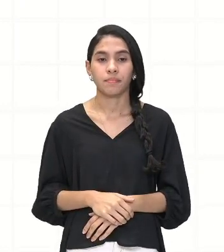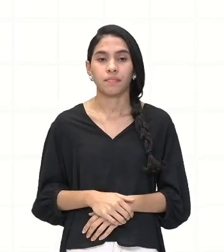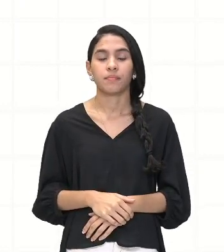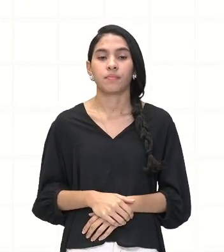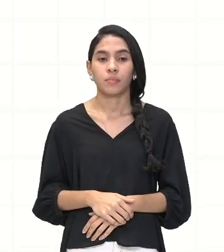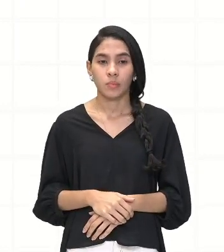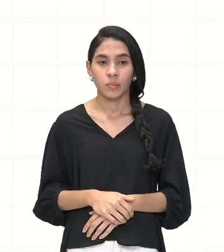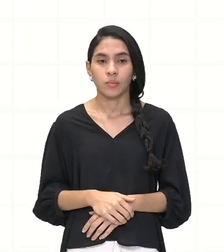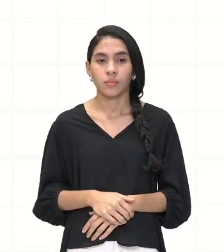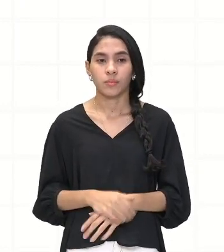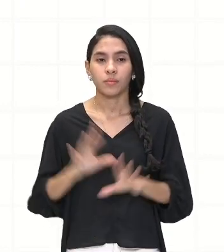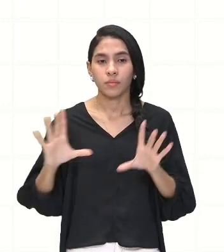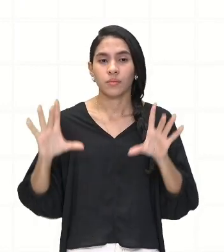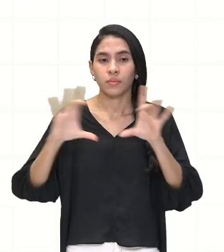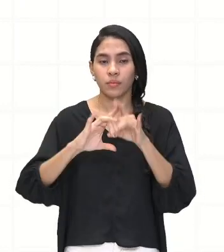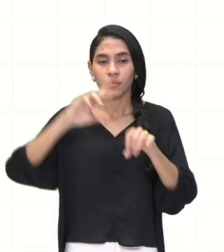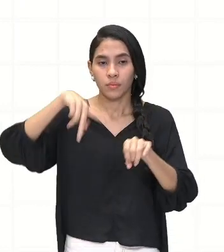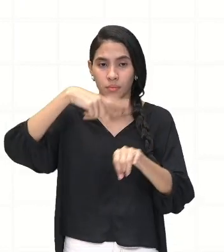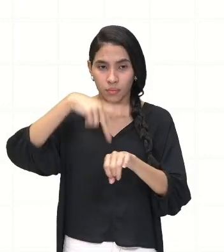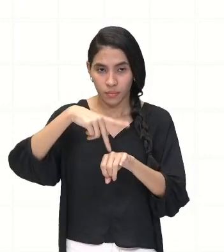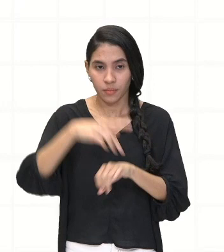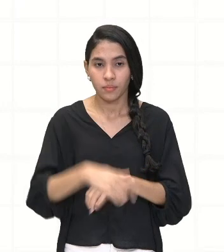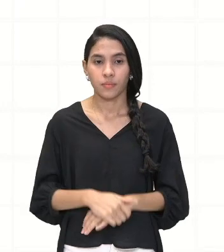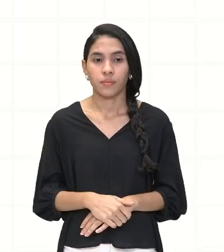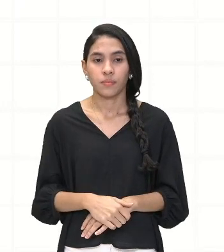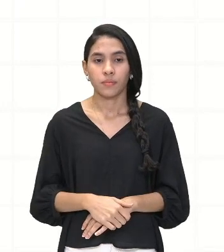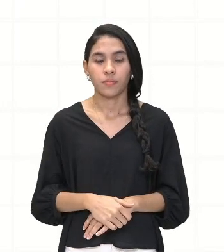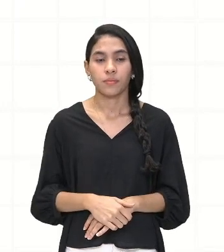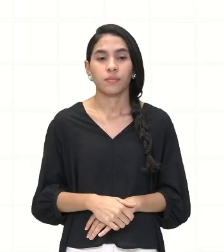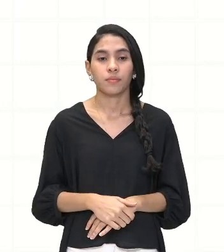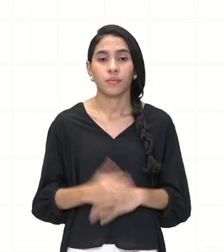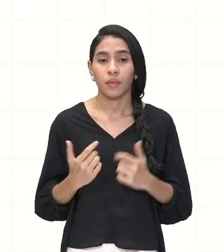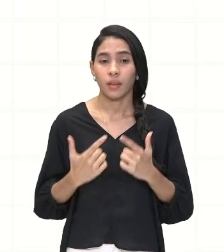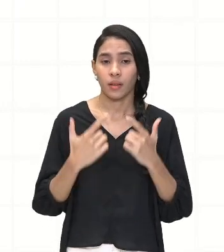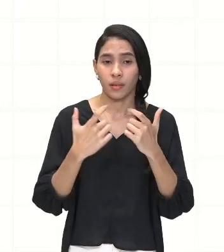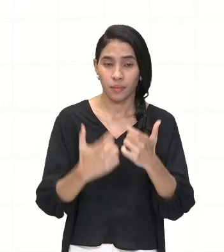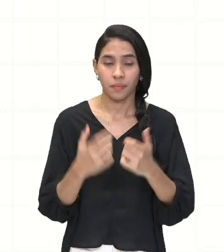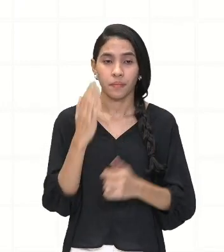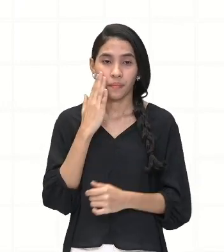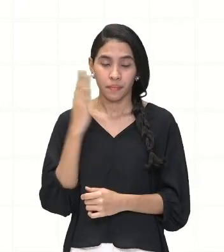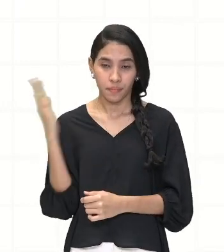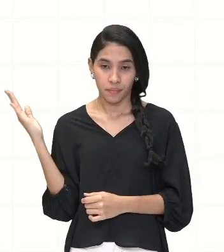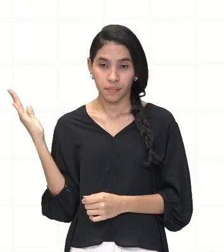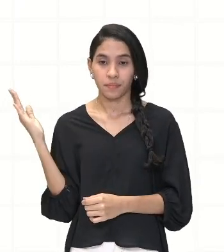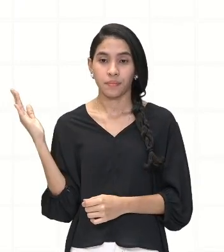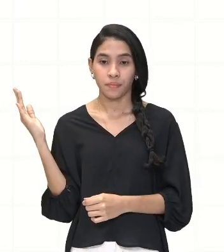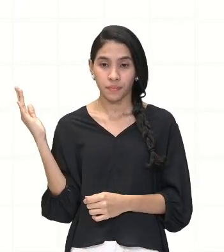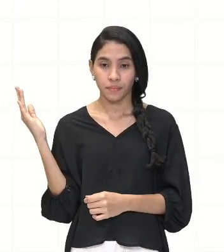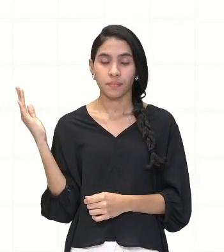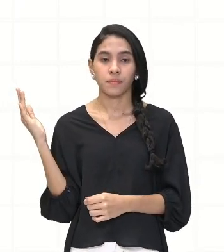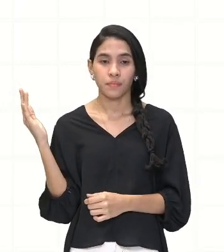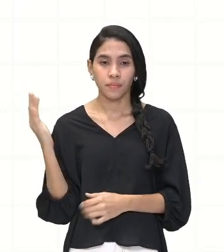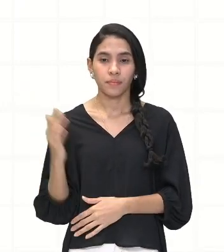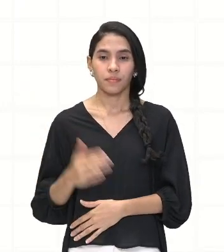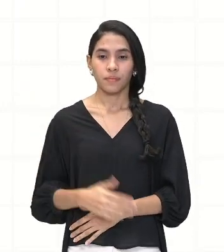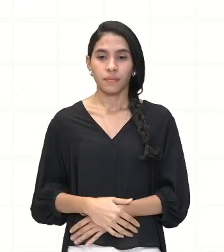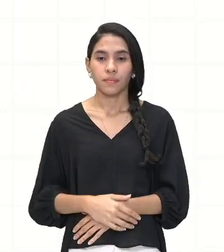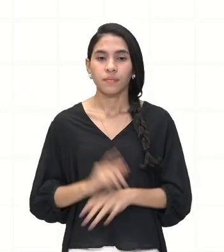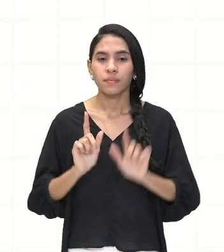a consolidação dos estados modernos serão as guerras e conflitos, que eles desempenharam um